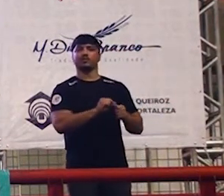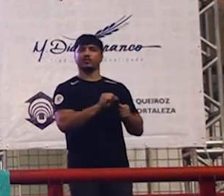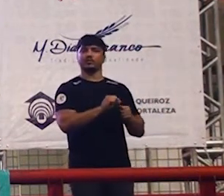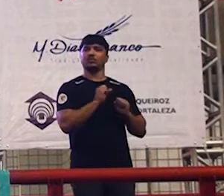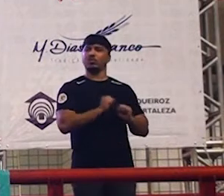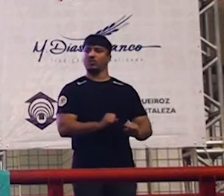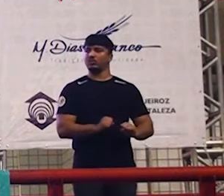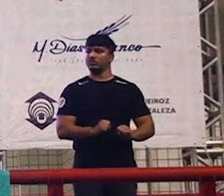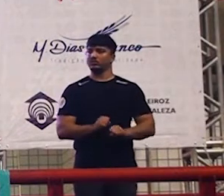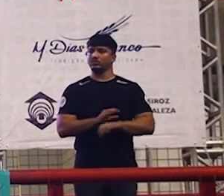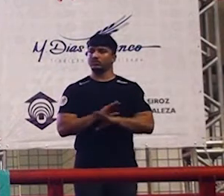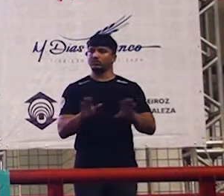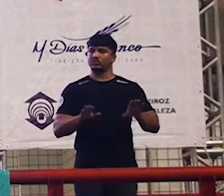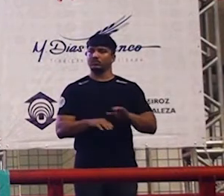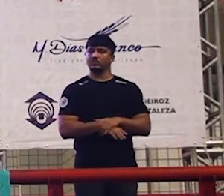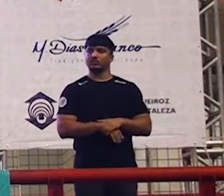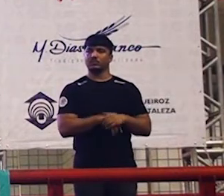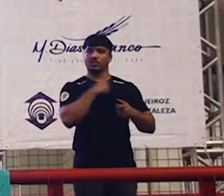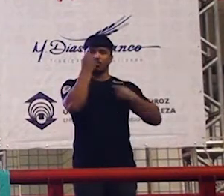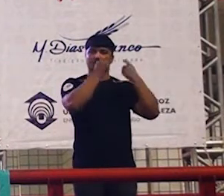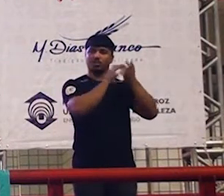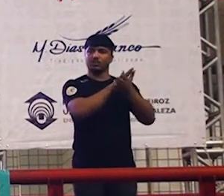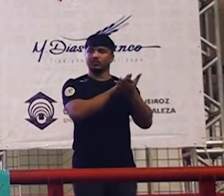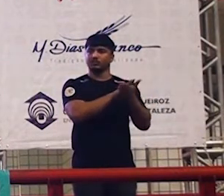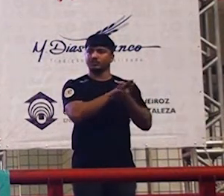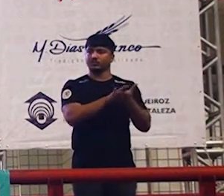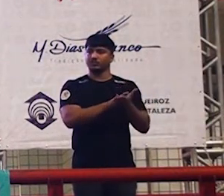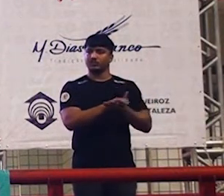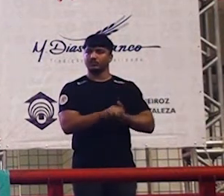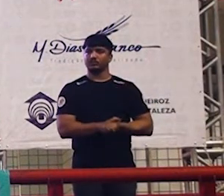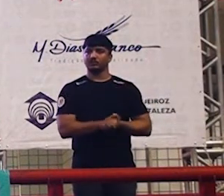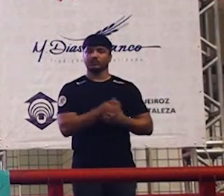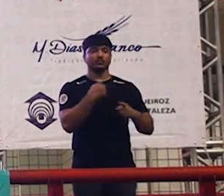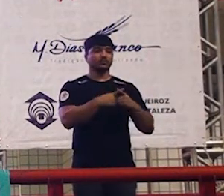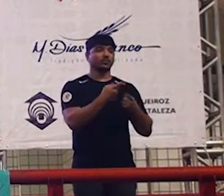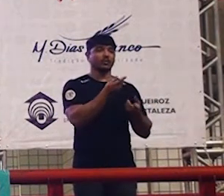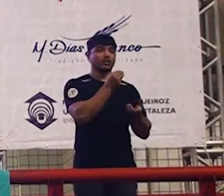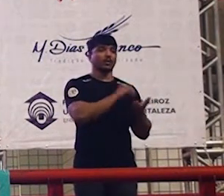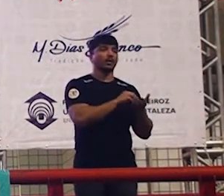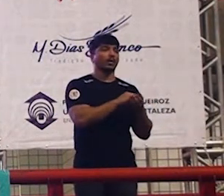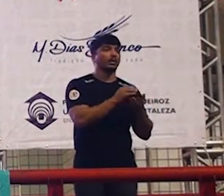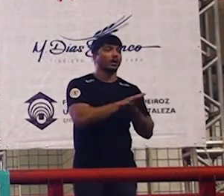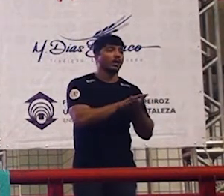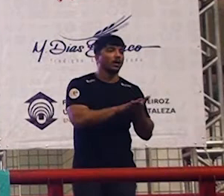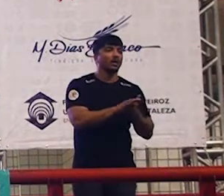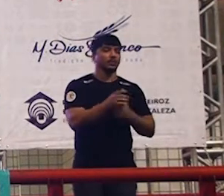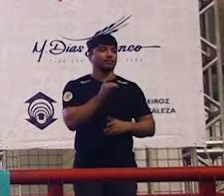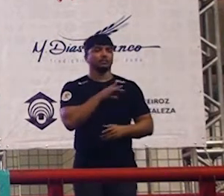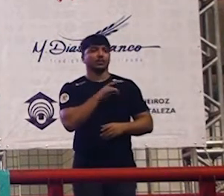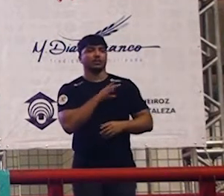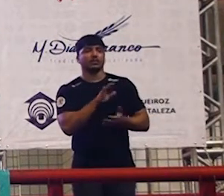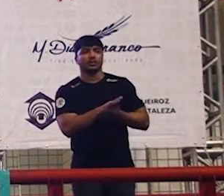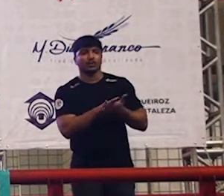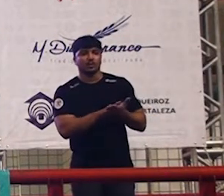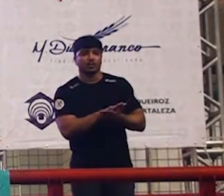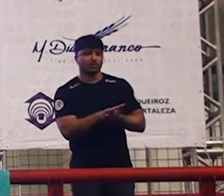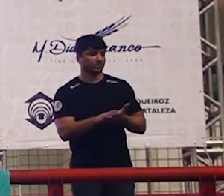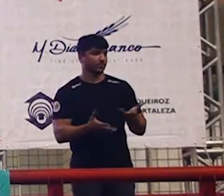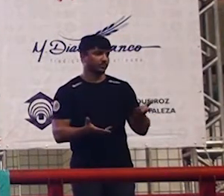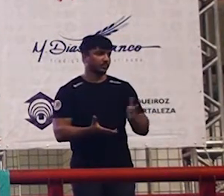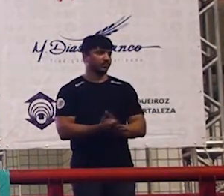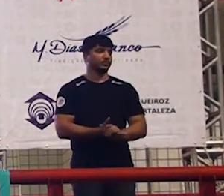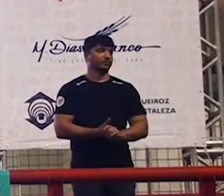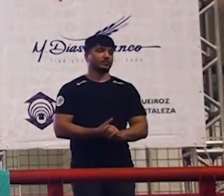isso sem pudor algum, porque ele não deve mais nada a ninguém, e ele não deve temer ser marginalizado por